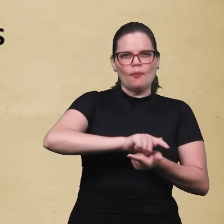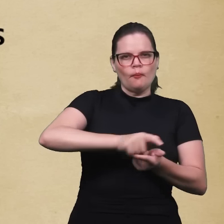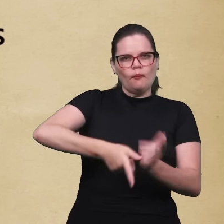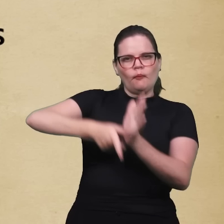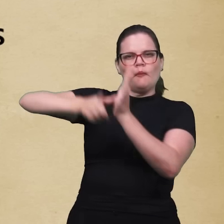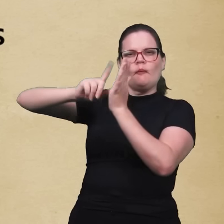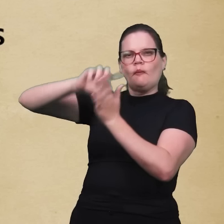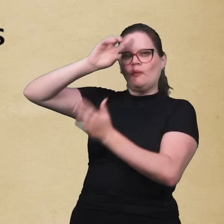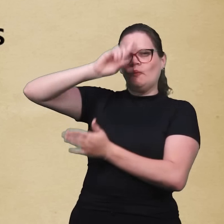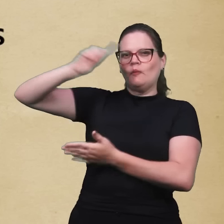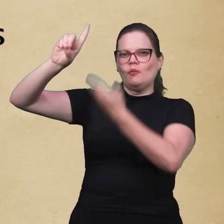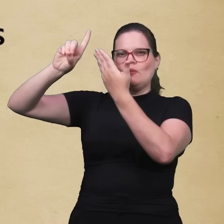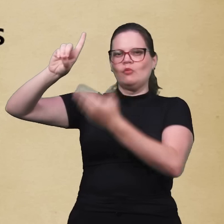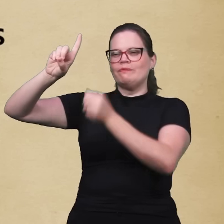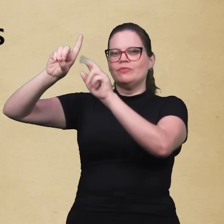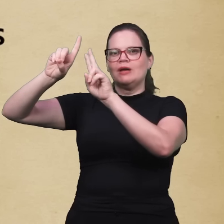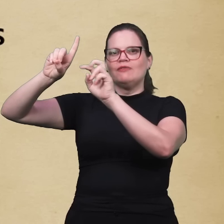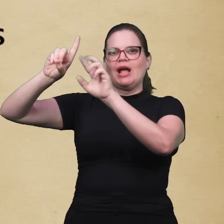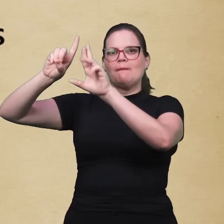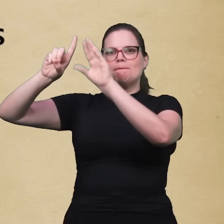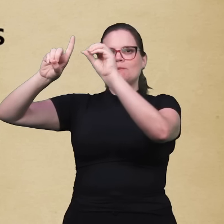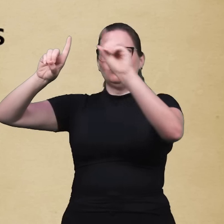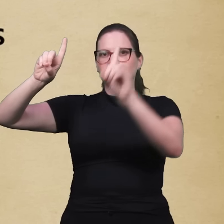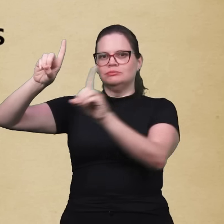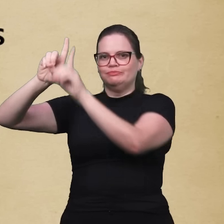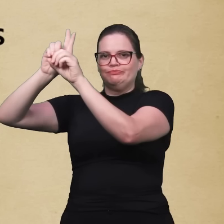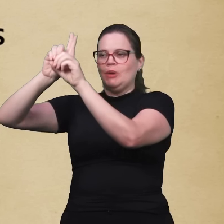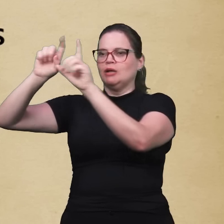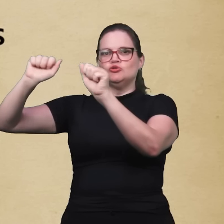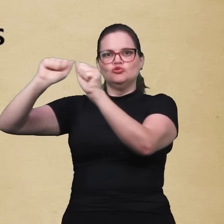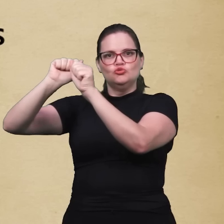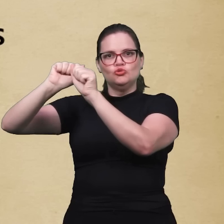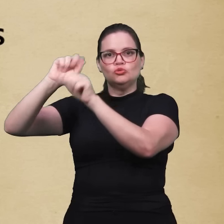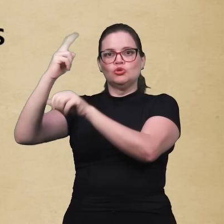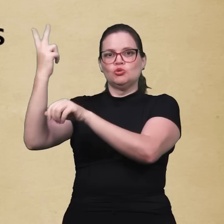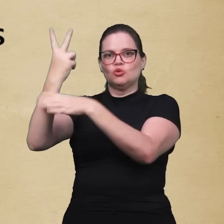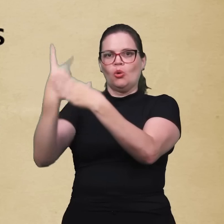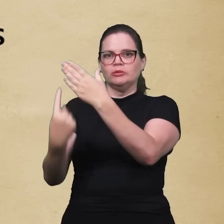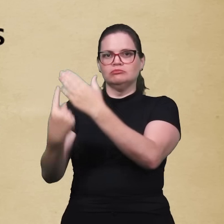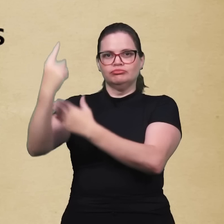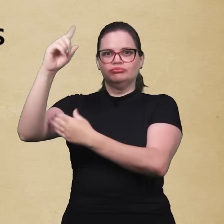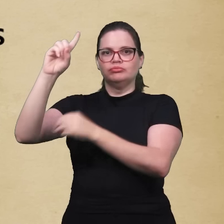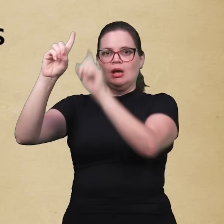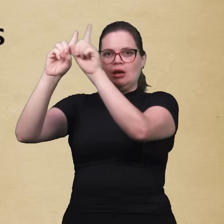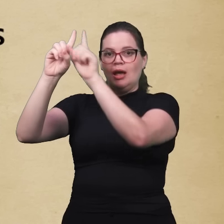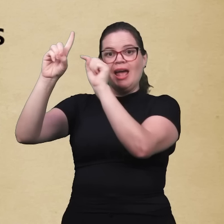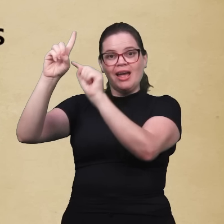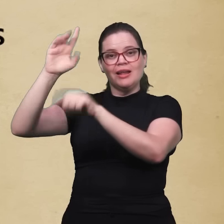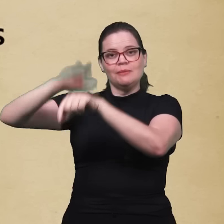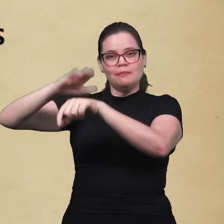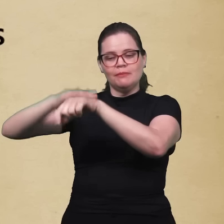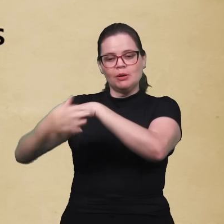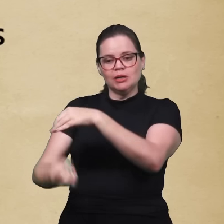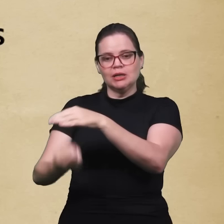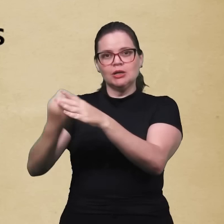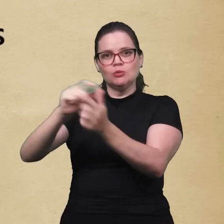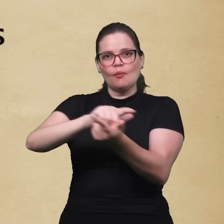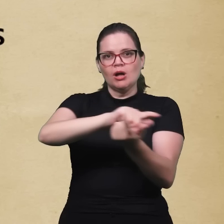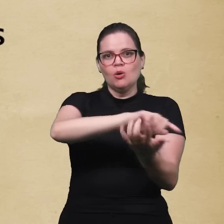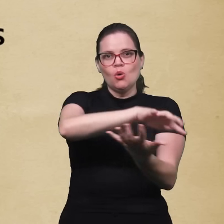Verbo era Deus. E ele estava no princípio com Deus, e todas as coisas foram feitas por ele, e sem